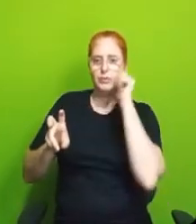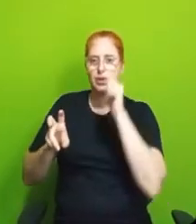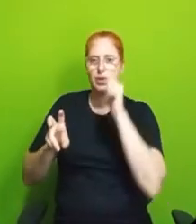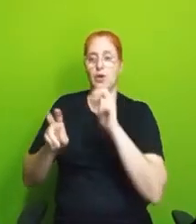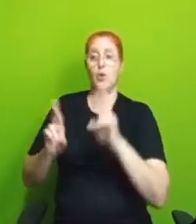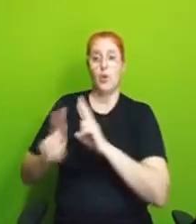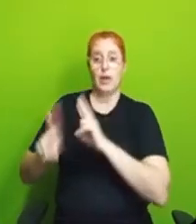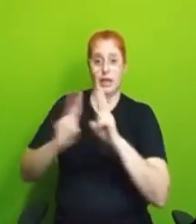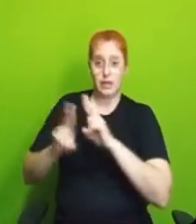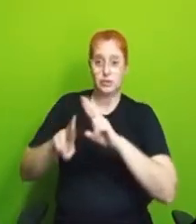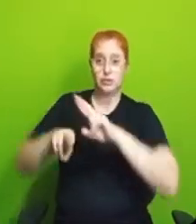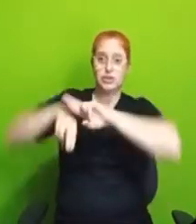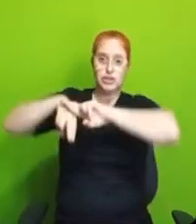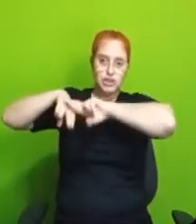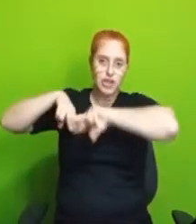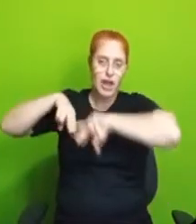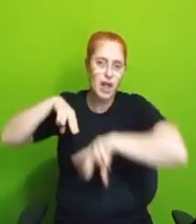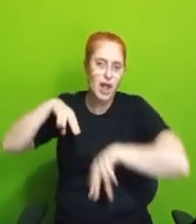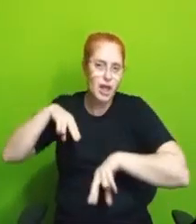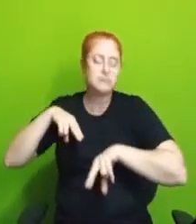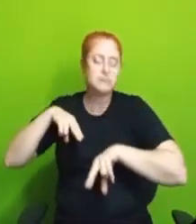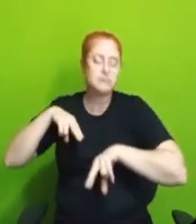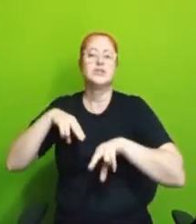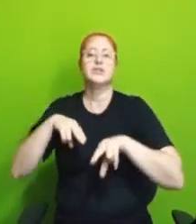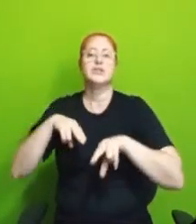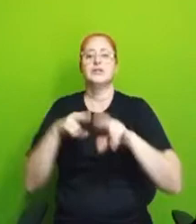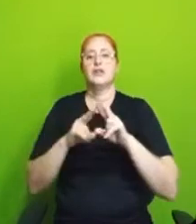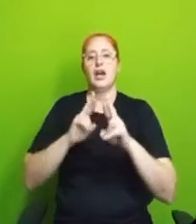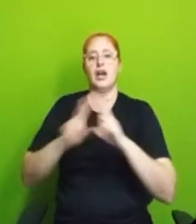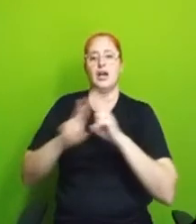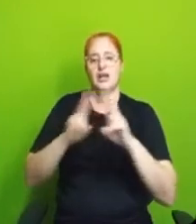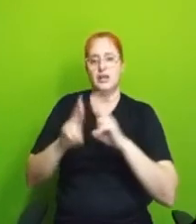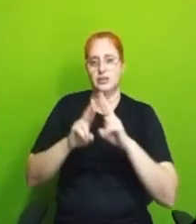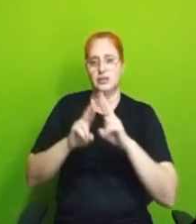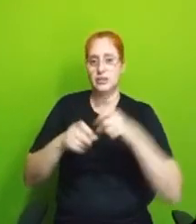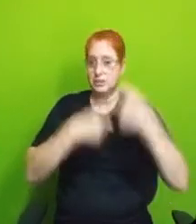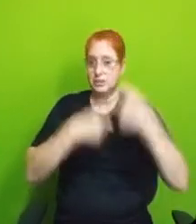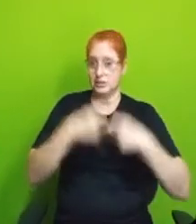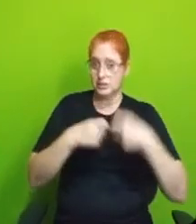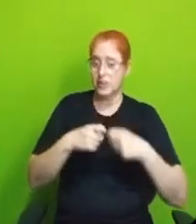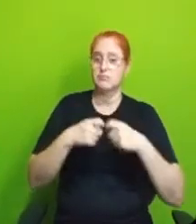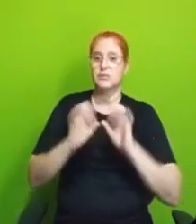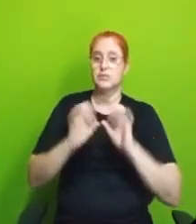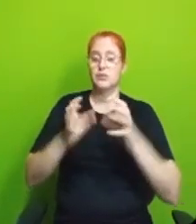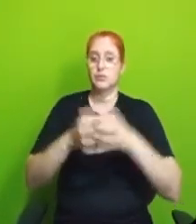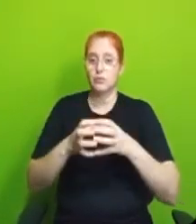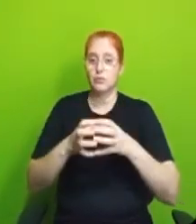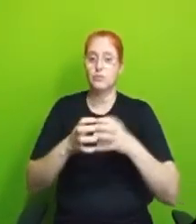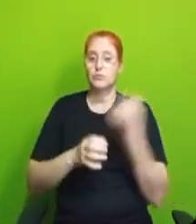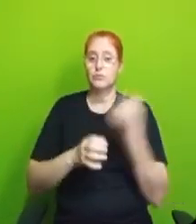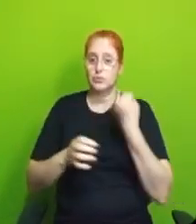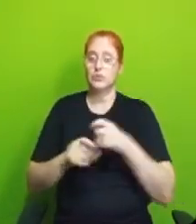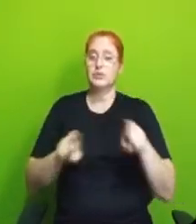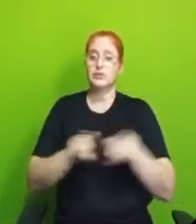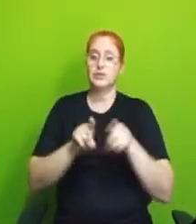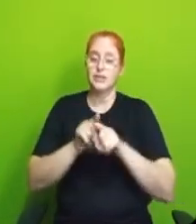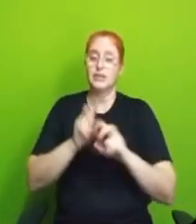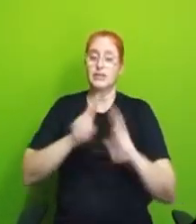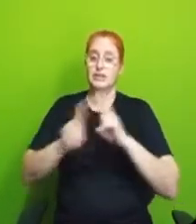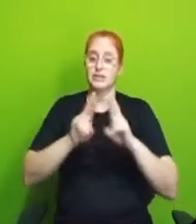né, permite pensar as relações sociais de sexo, que é uma categoria importante, como relações sociais estruturais. A gente não está no